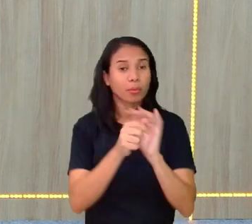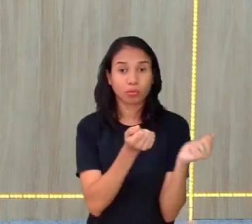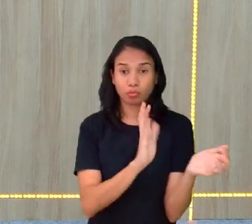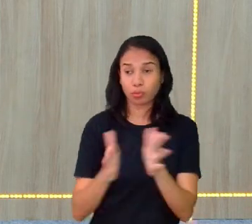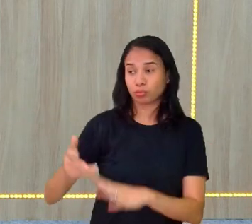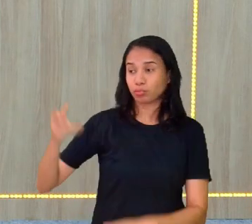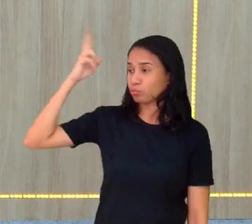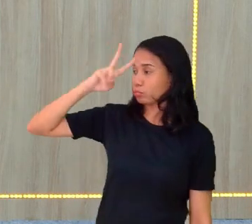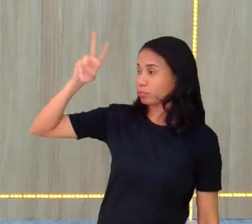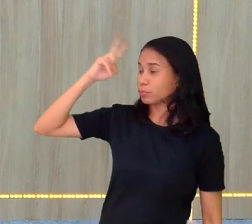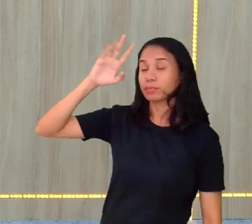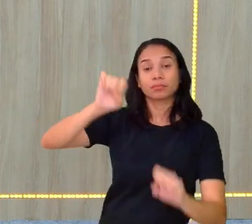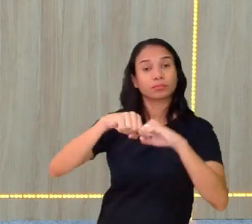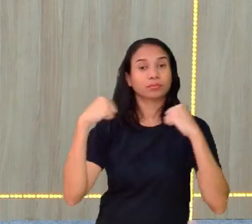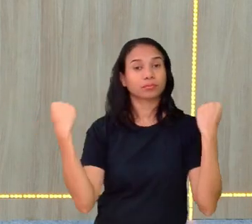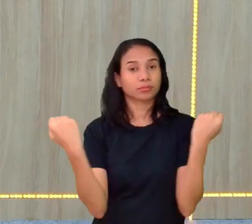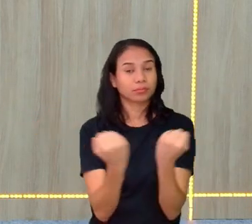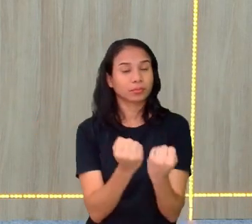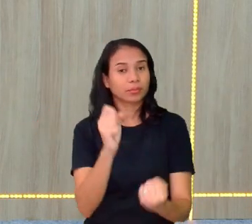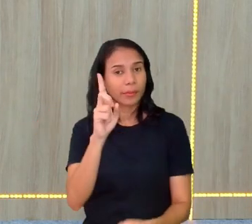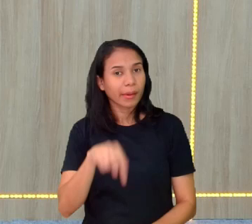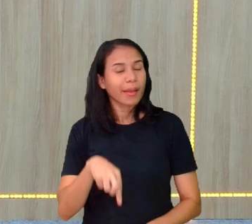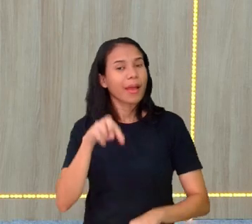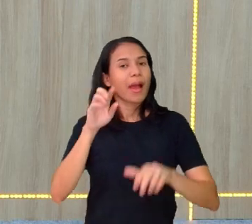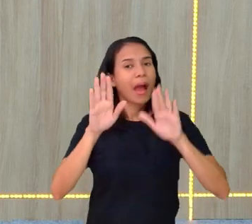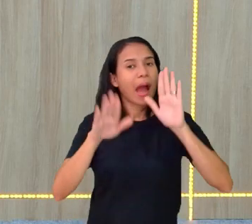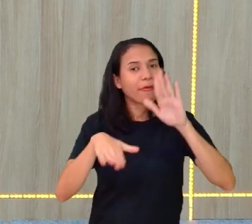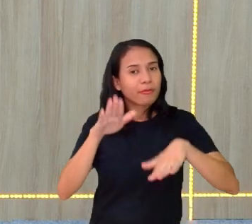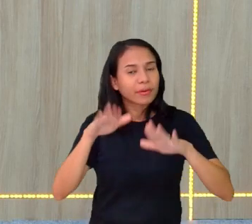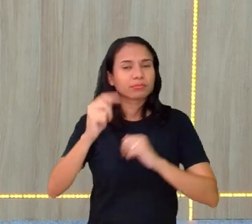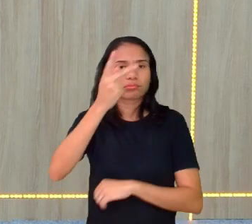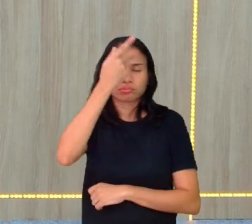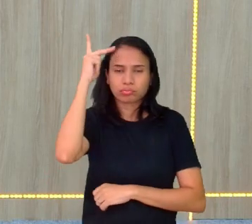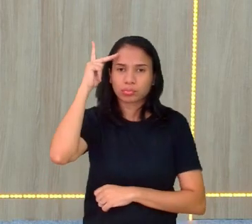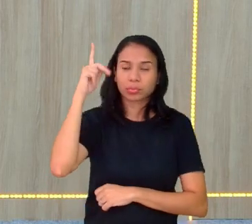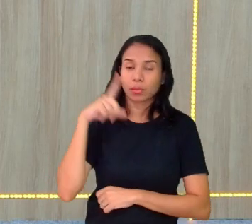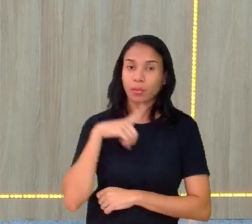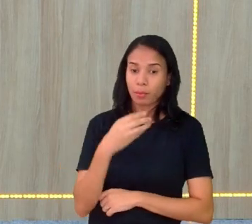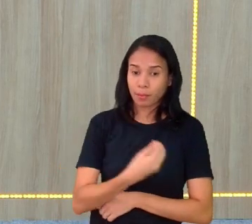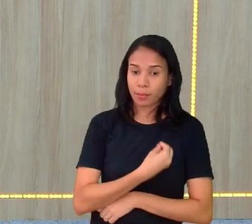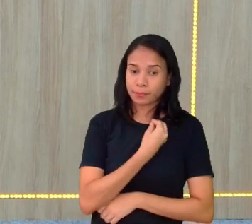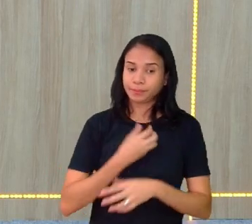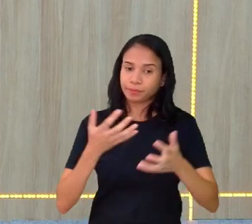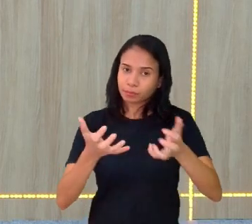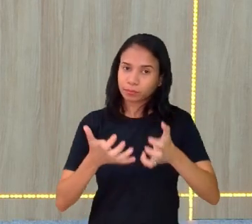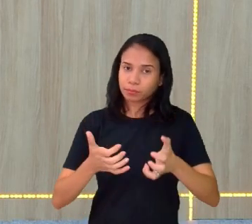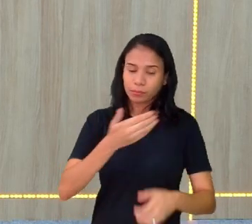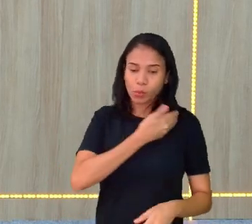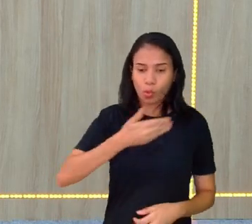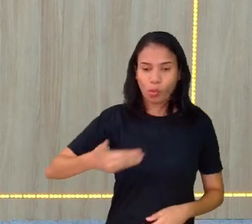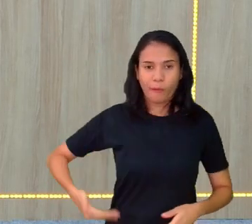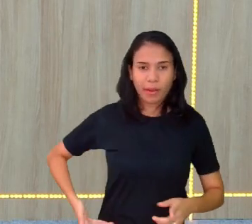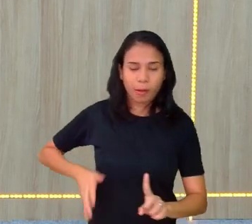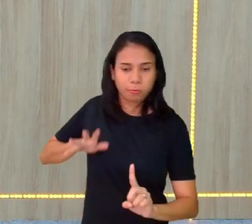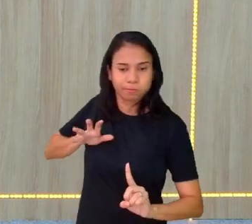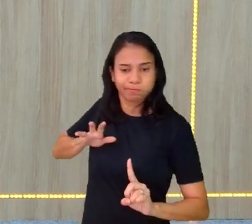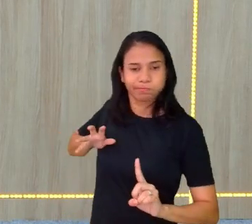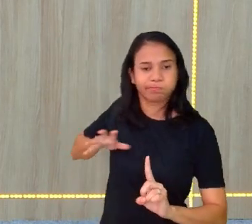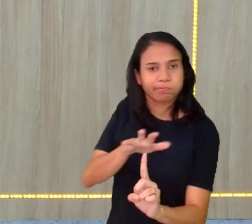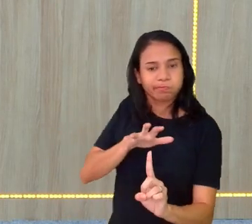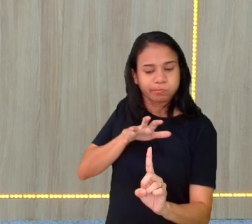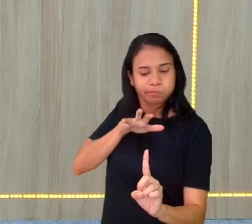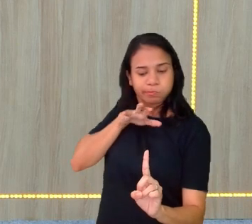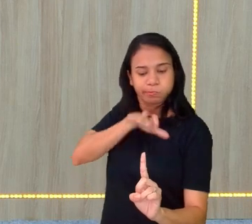processos históricos sociais, né. Então, muitas vezes, as pessoas, né, ali que querem governar pelo medo, pela